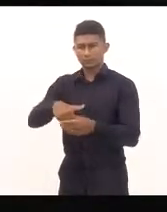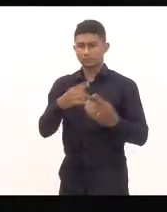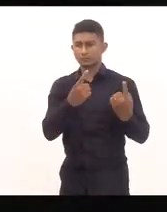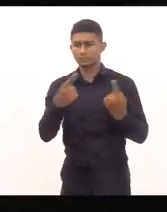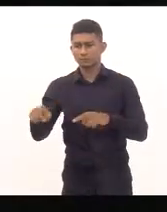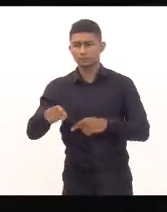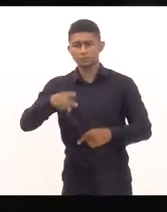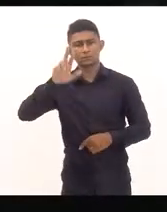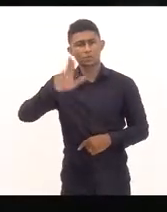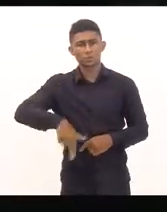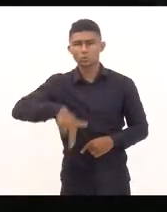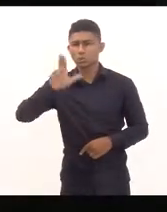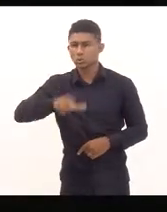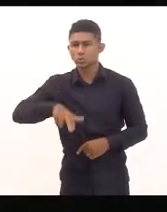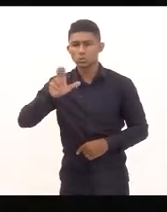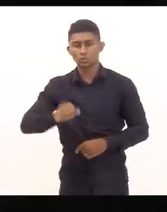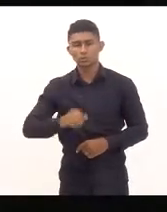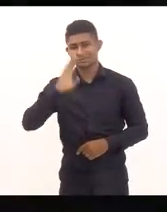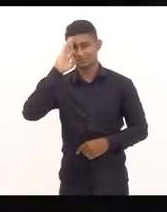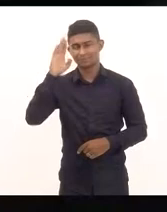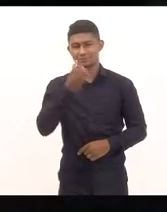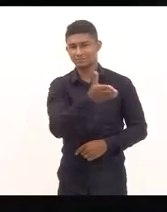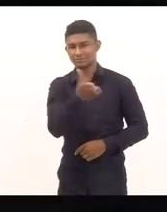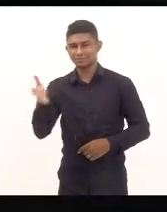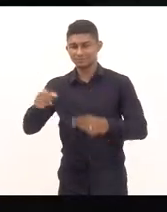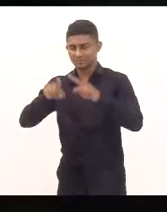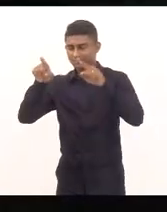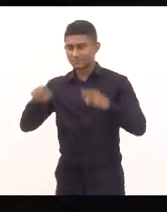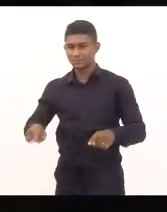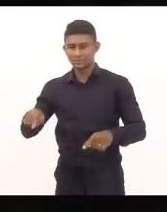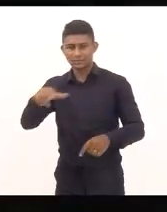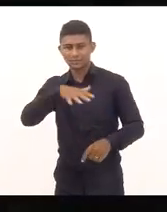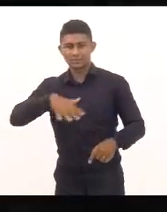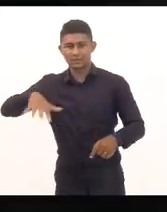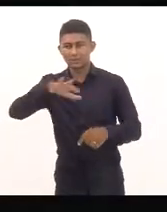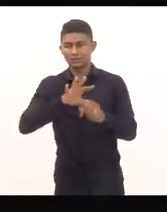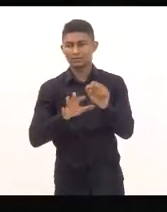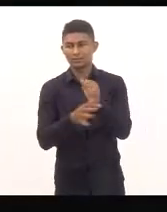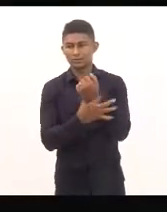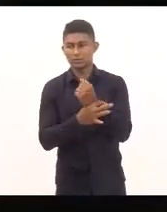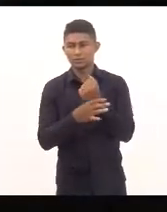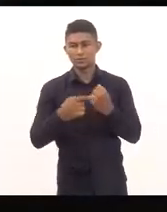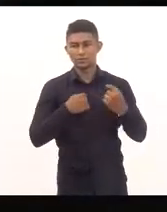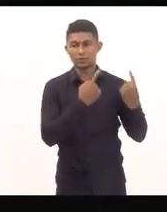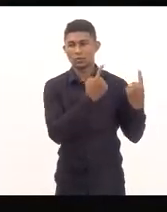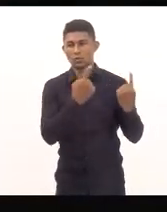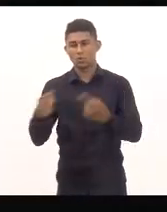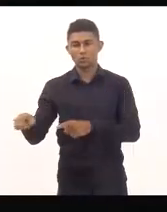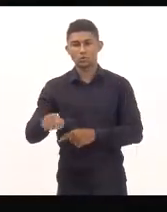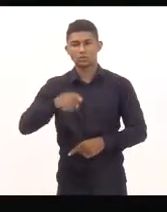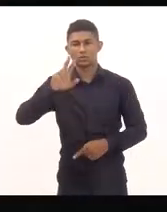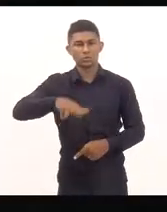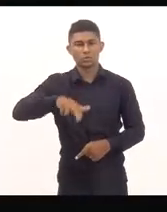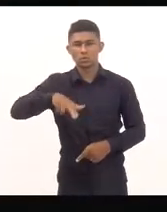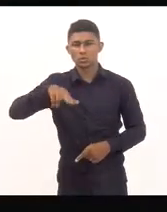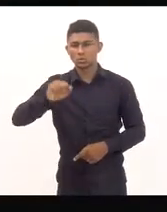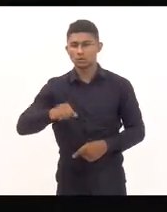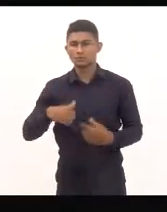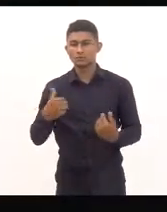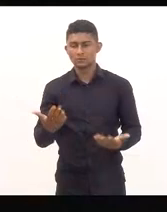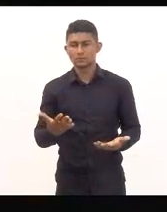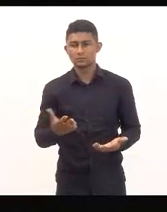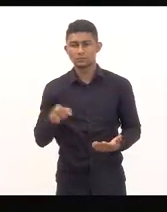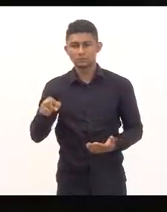agentes, contra os agentes da segurança pública. Jamais vou votar. Pode tirar só um copo